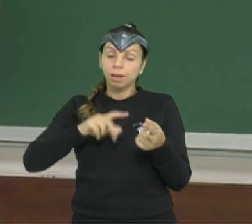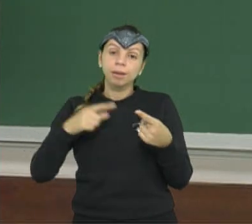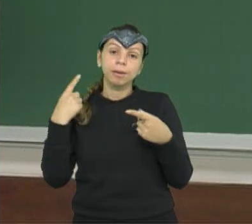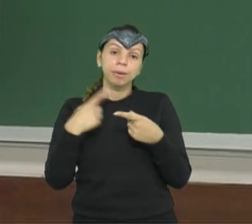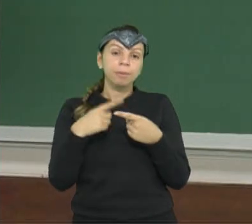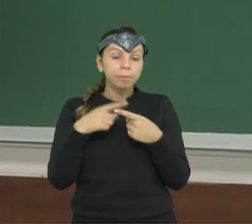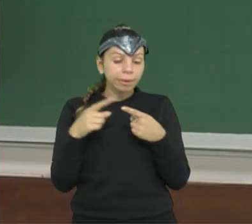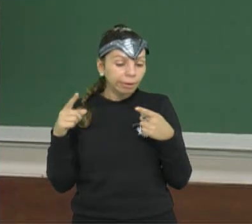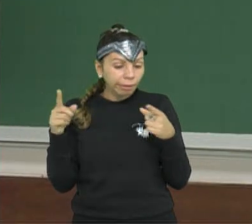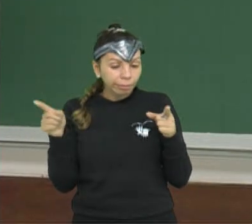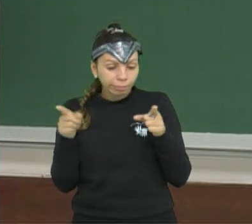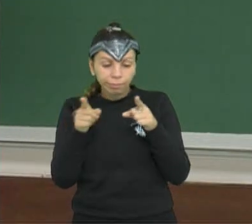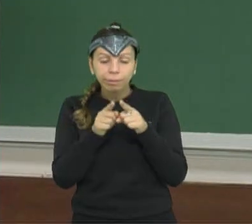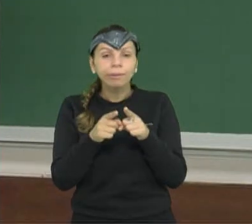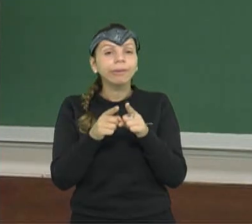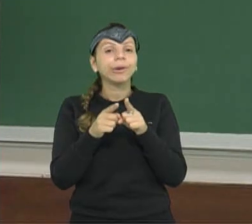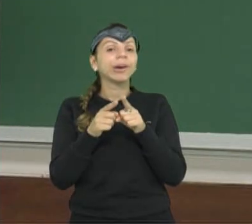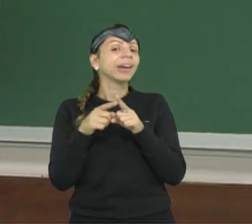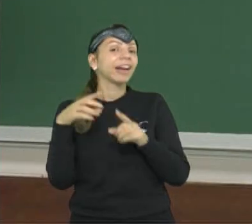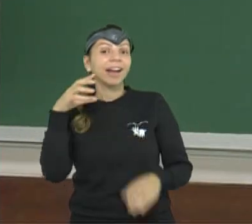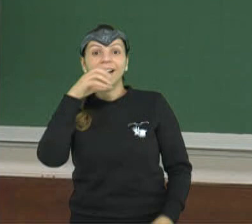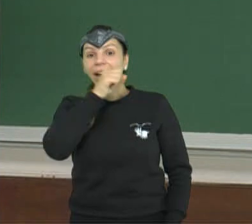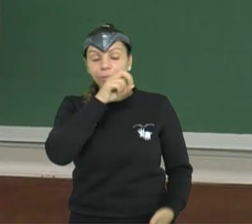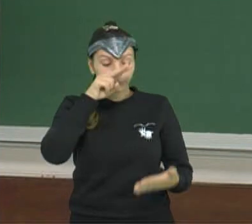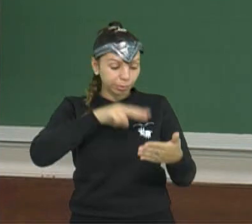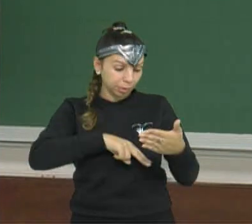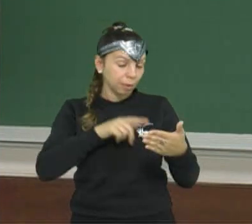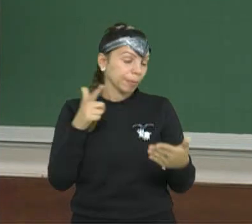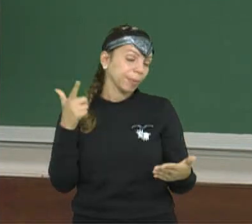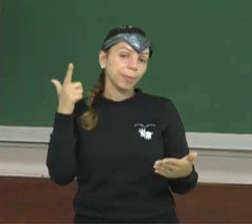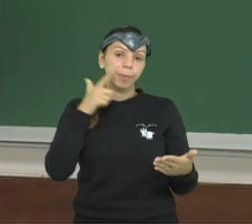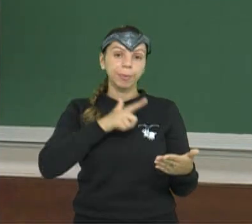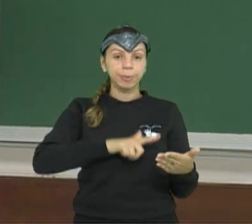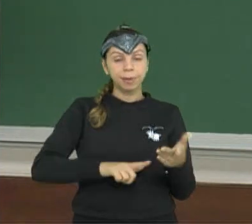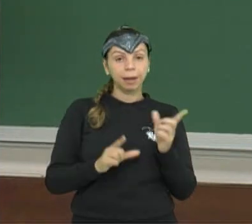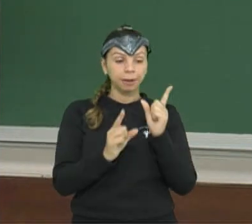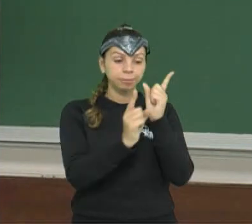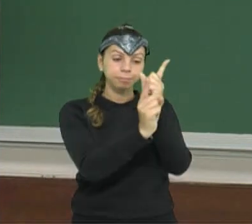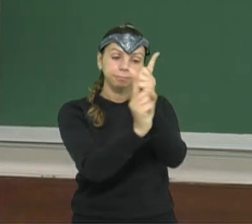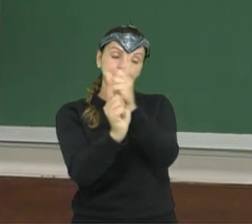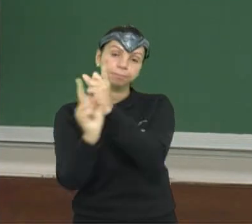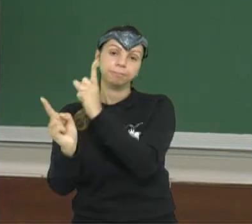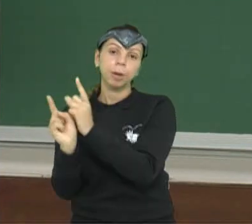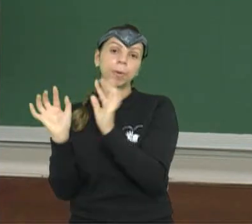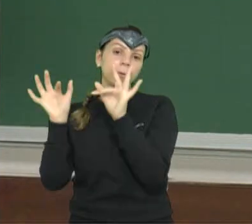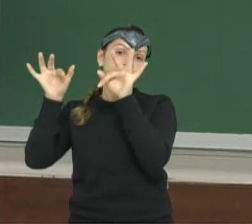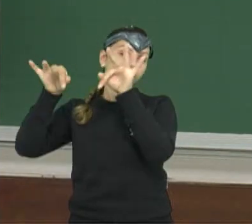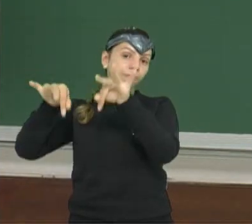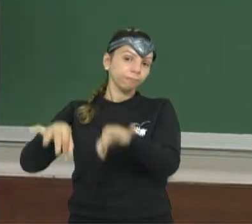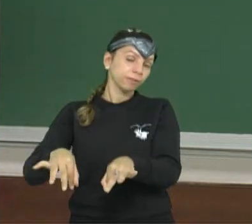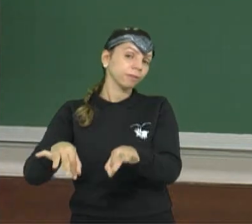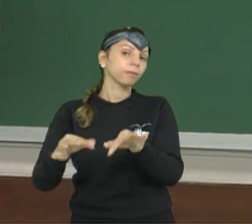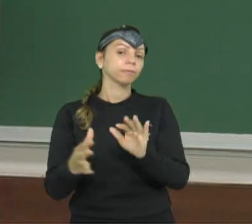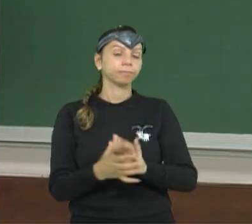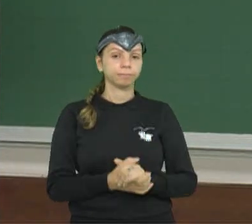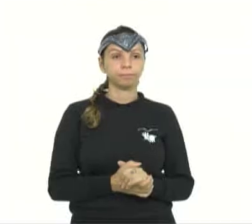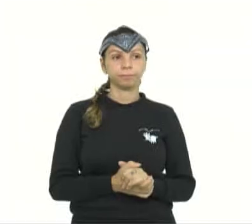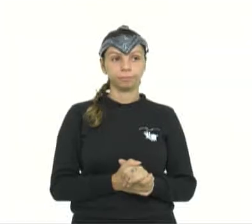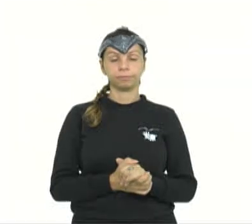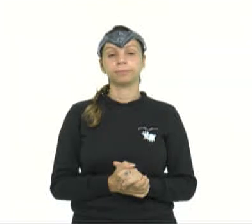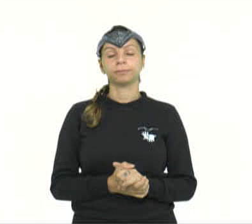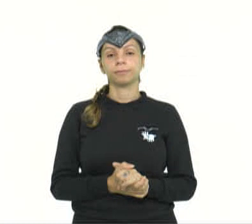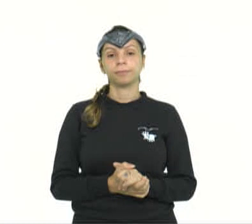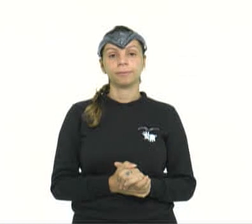menor, é mais rápido a história e a gente consegue encontrar o final dela. Passa